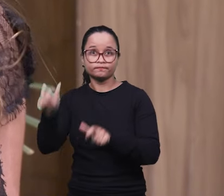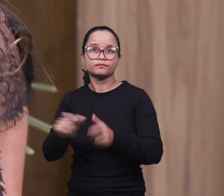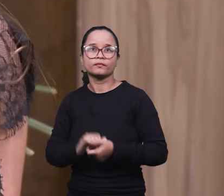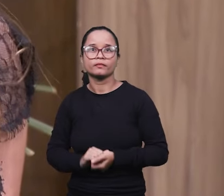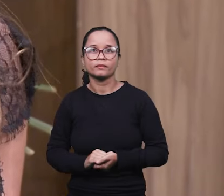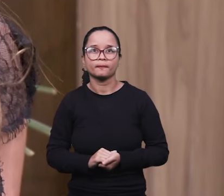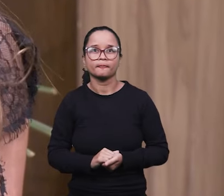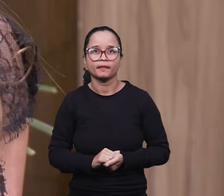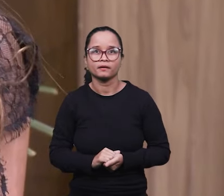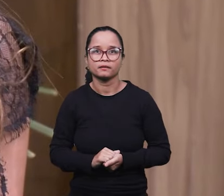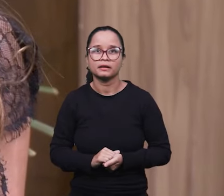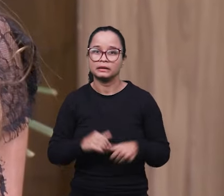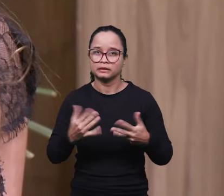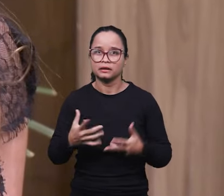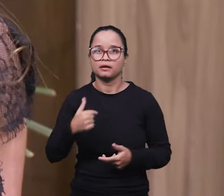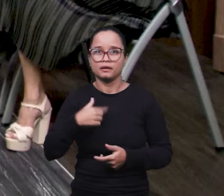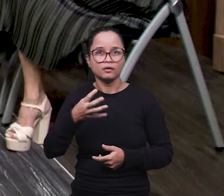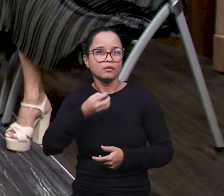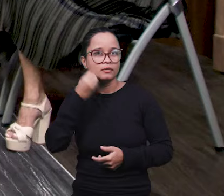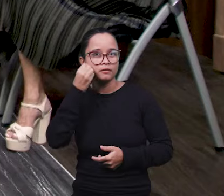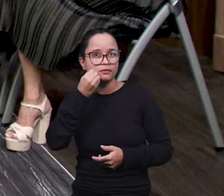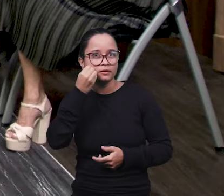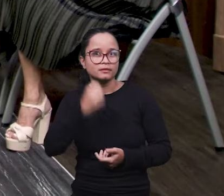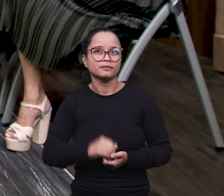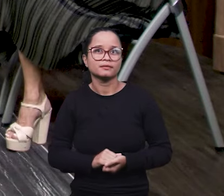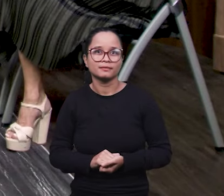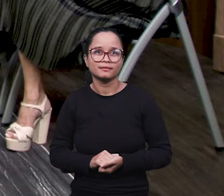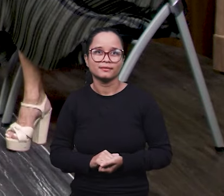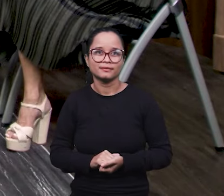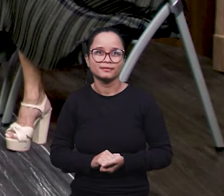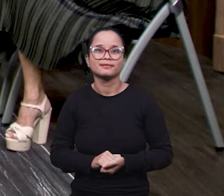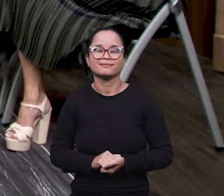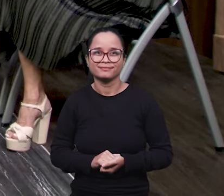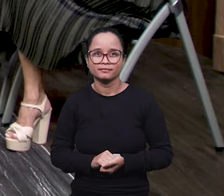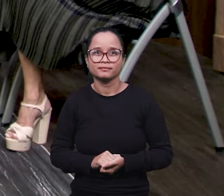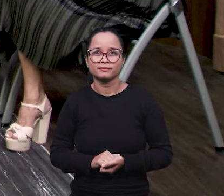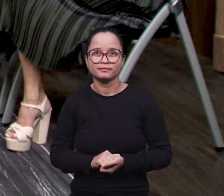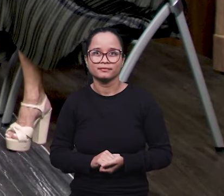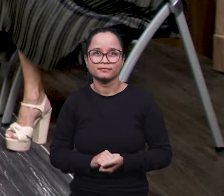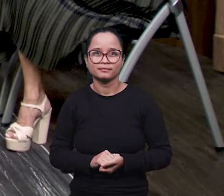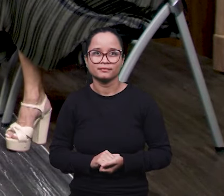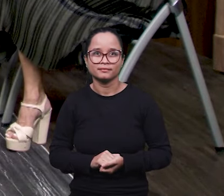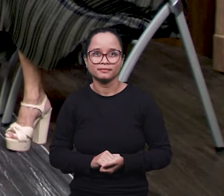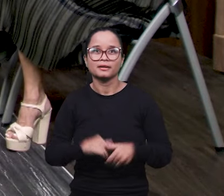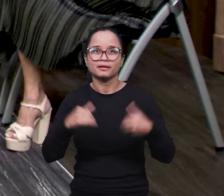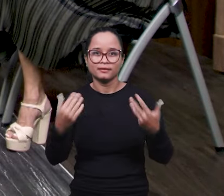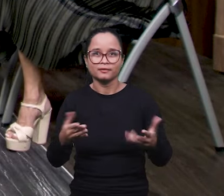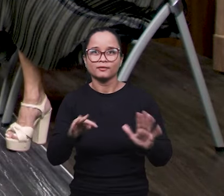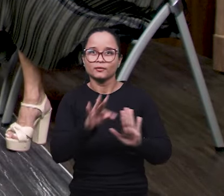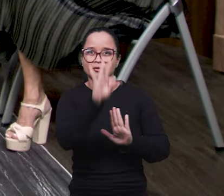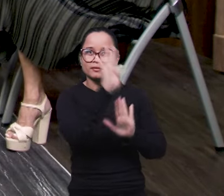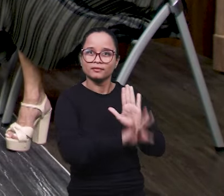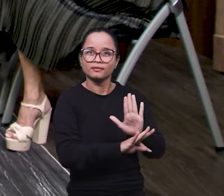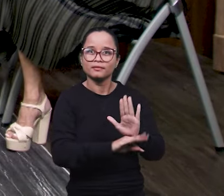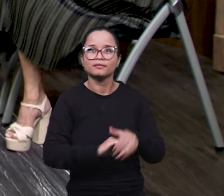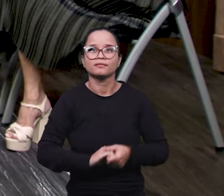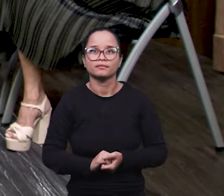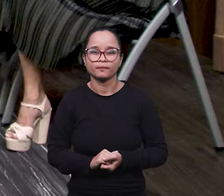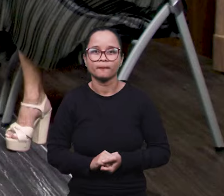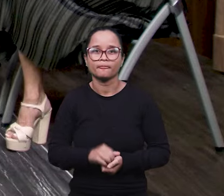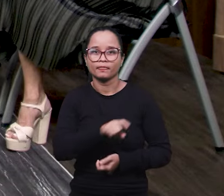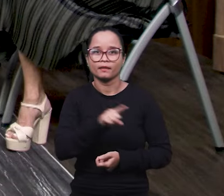eh por exemplo uma experiência muito Vitória Vamos ler um texto que Vitória me falou desse texto kesa para